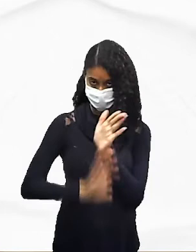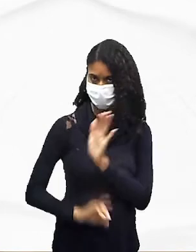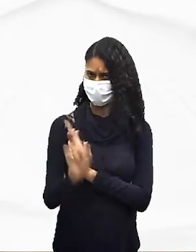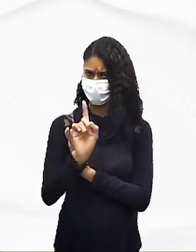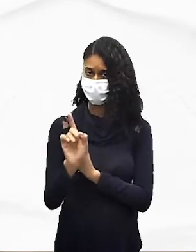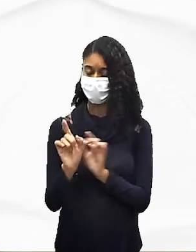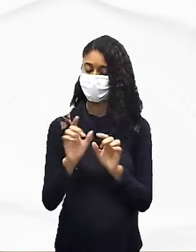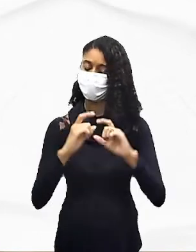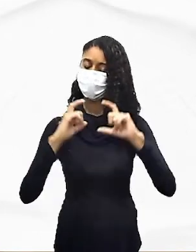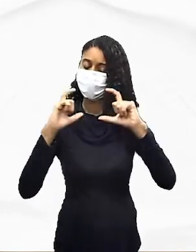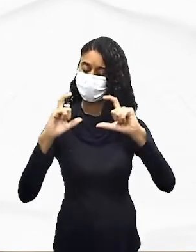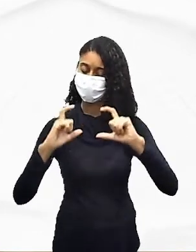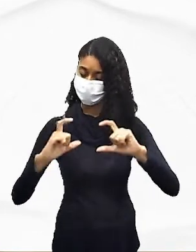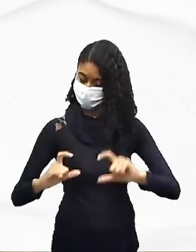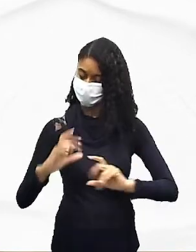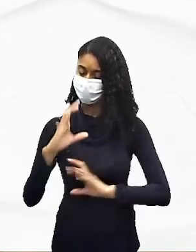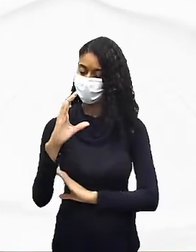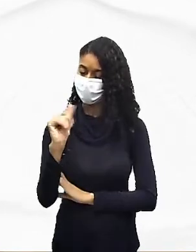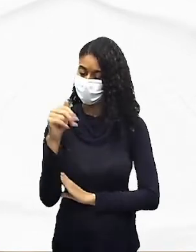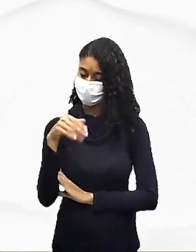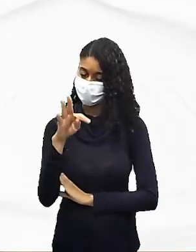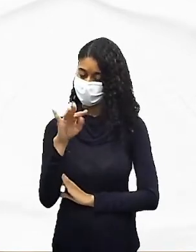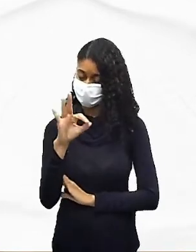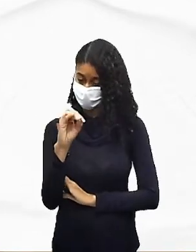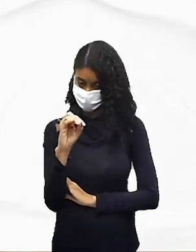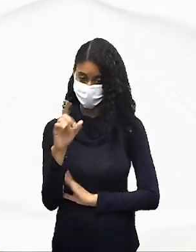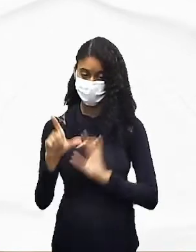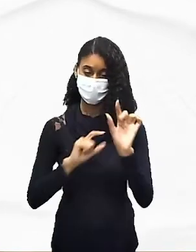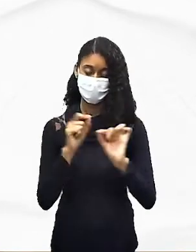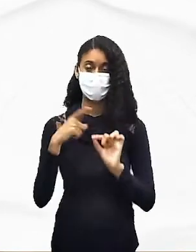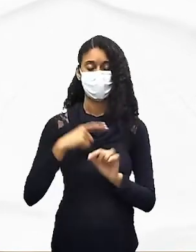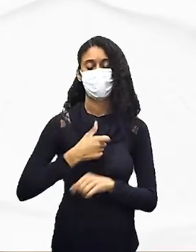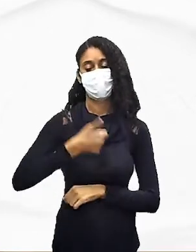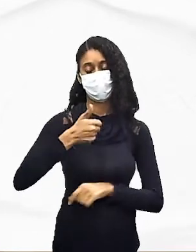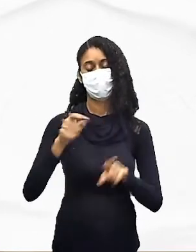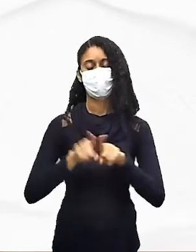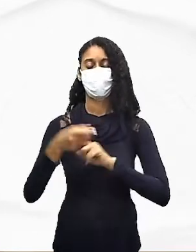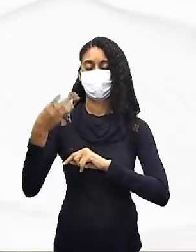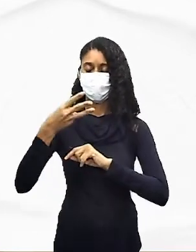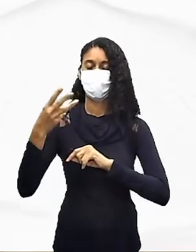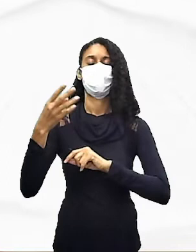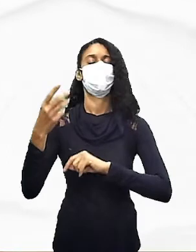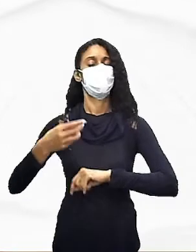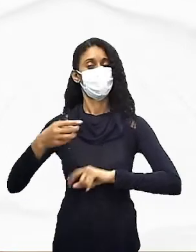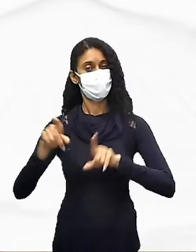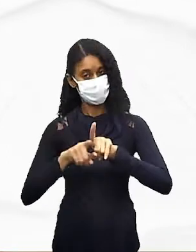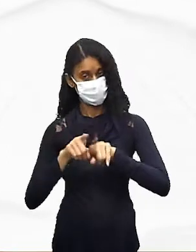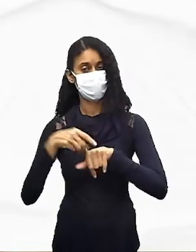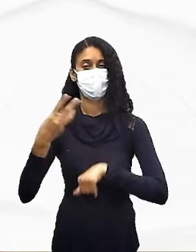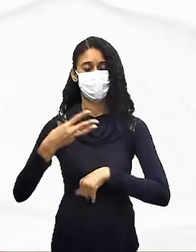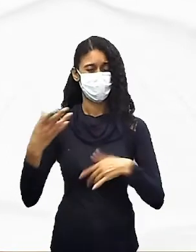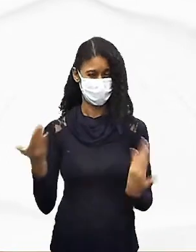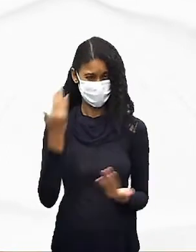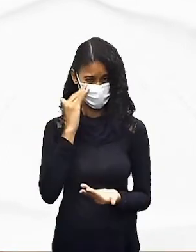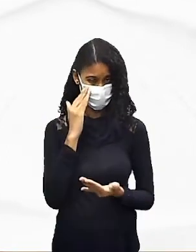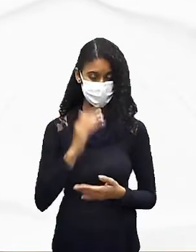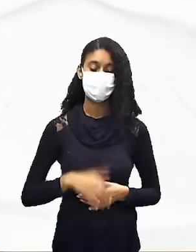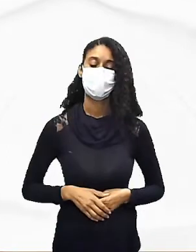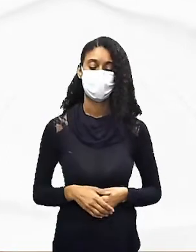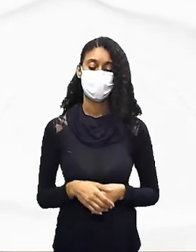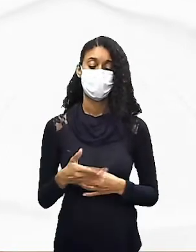mas divide em cantos. Então vai ter primeiro canto, segundo canto, terceiro canto, tá? Agora, a palavra canto